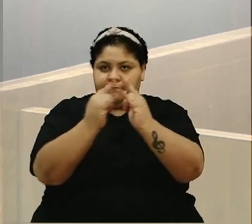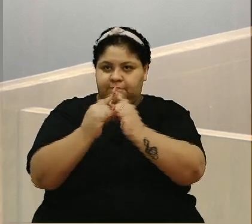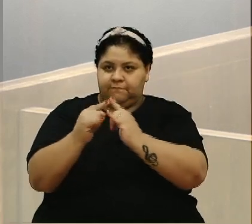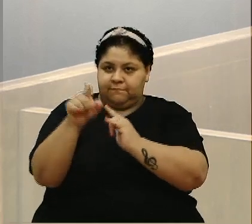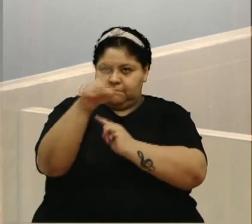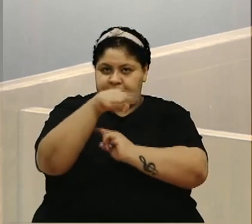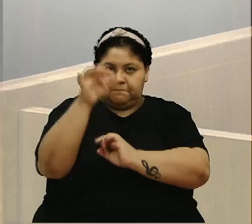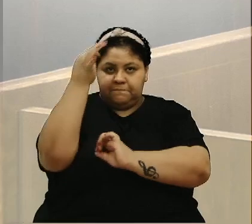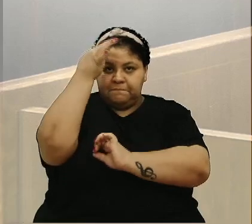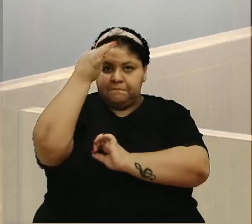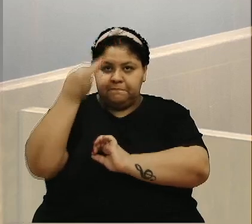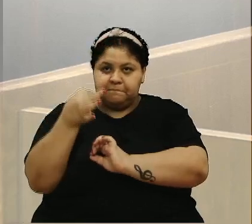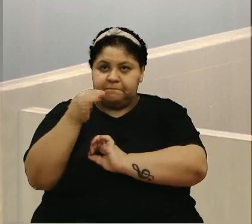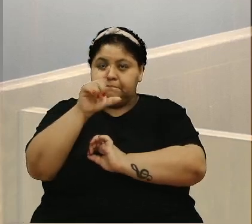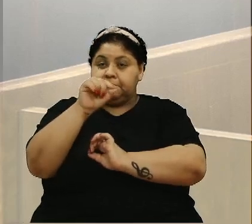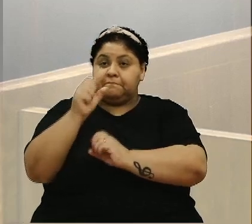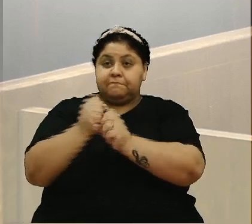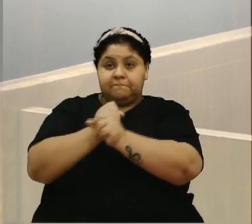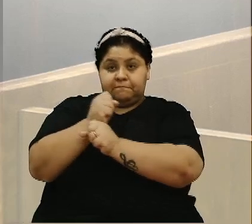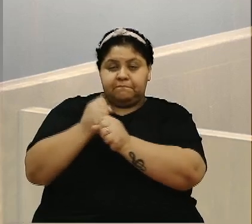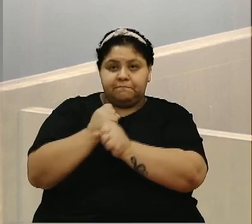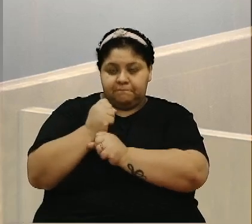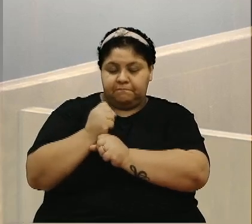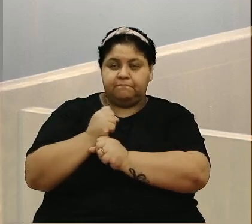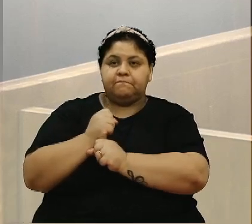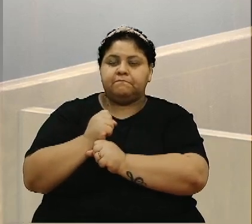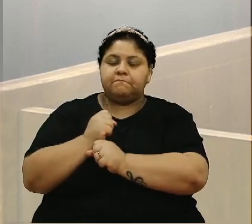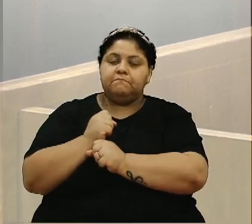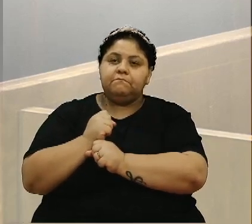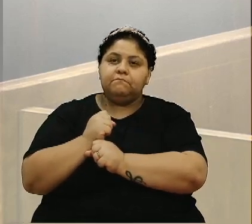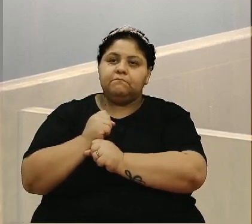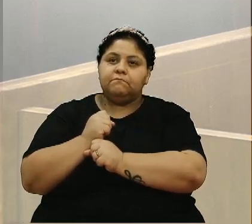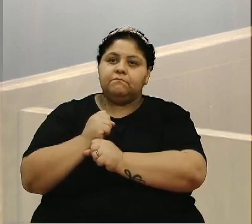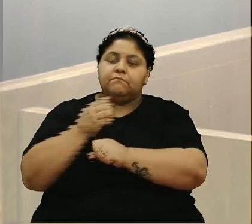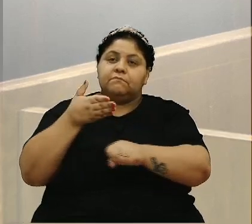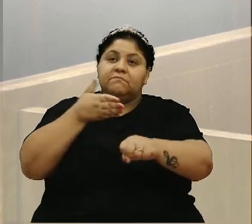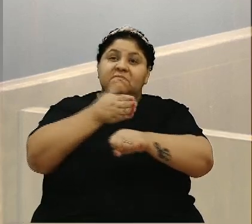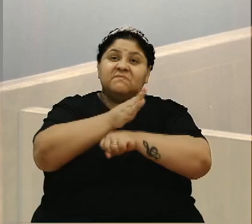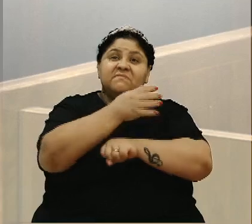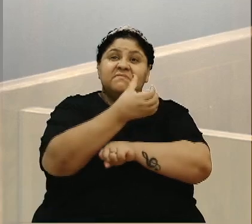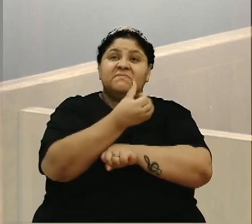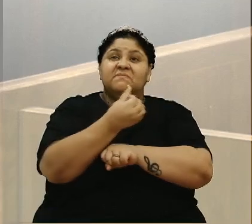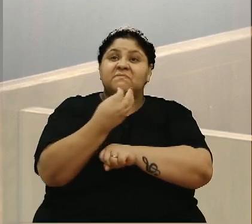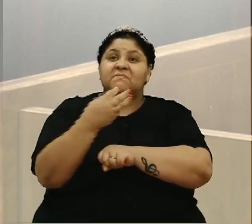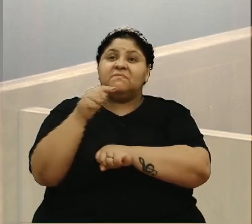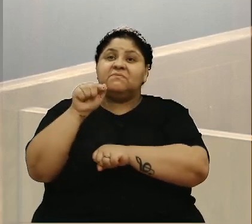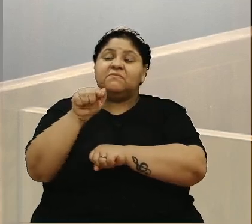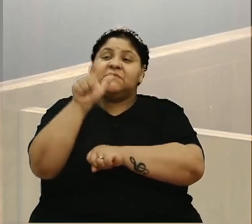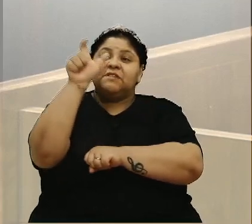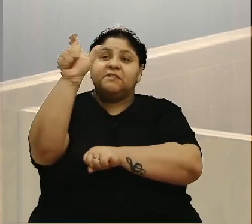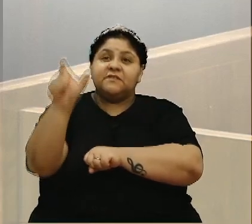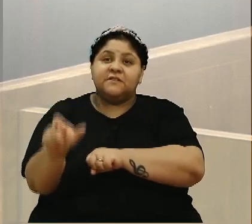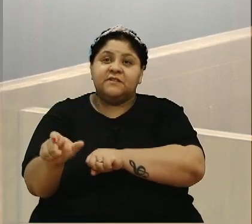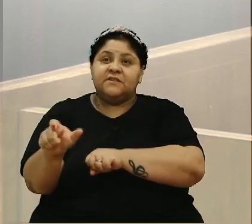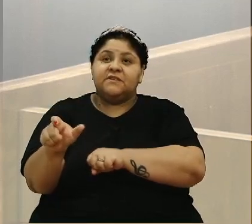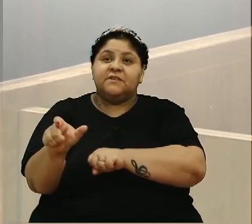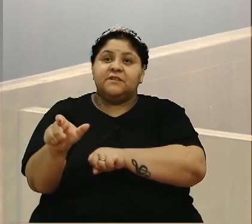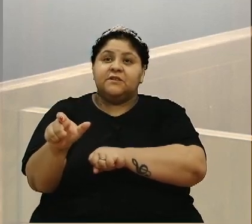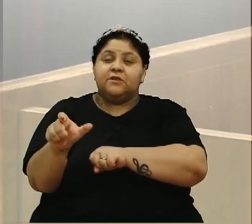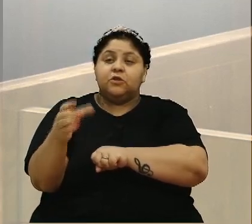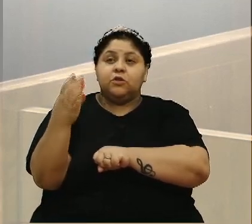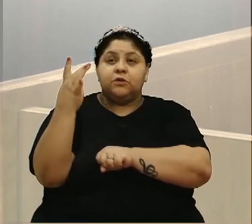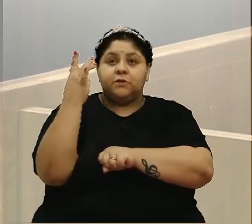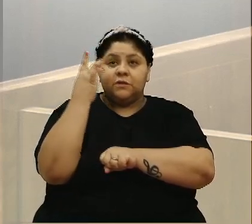uma ideia, nesses 10 anos, ele envolveu 63 mil pessoas de forma